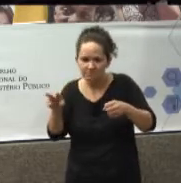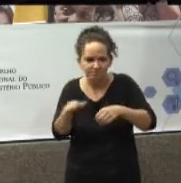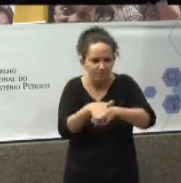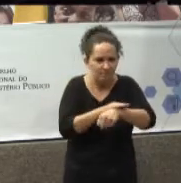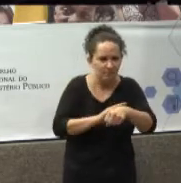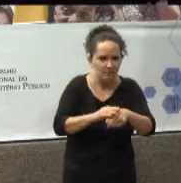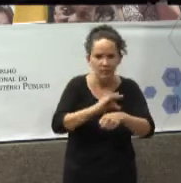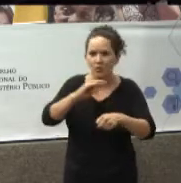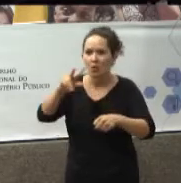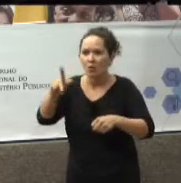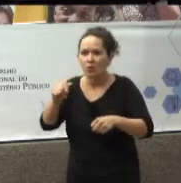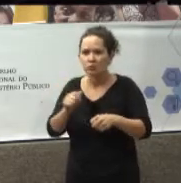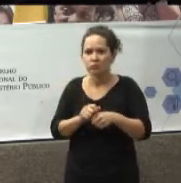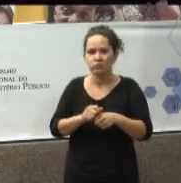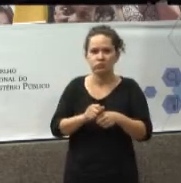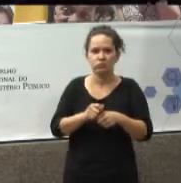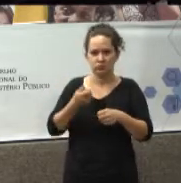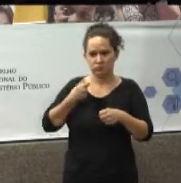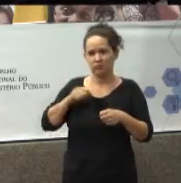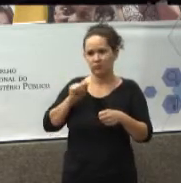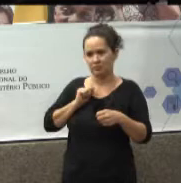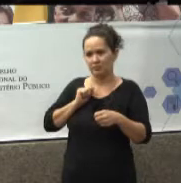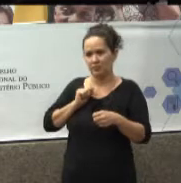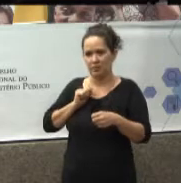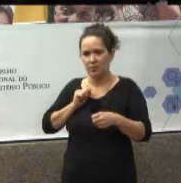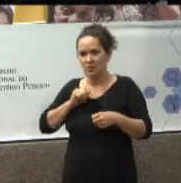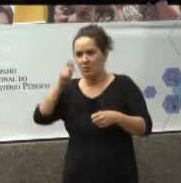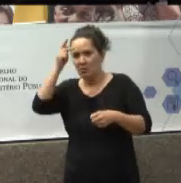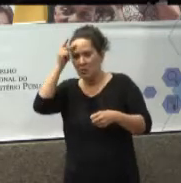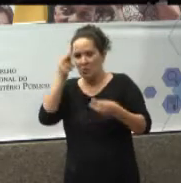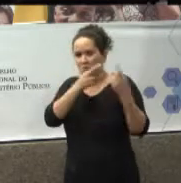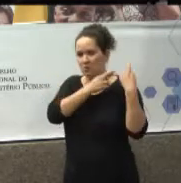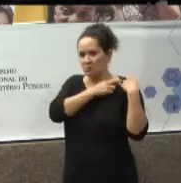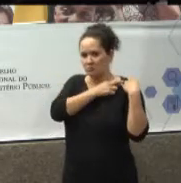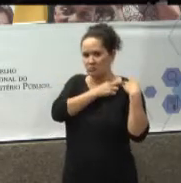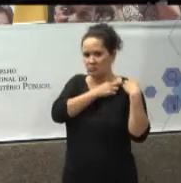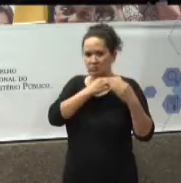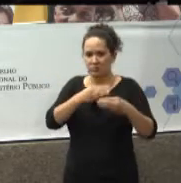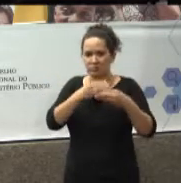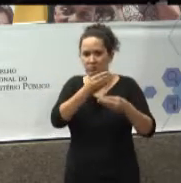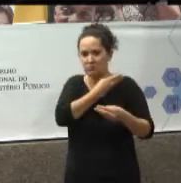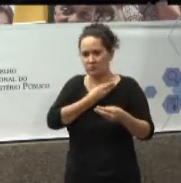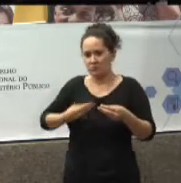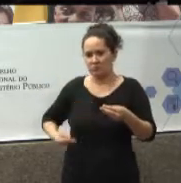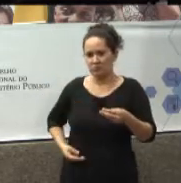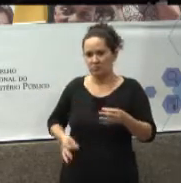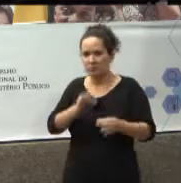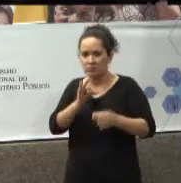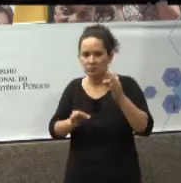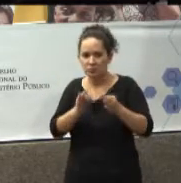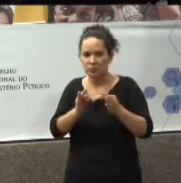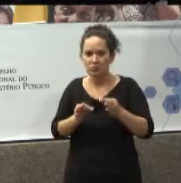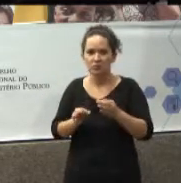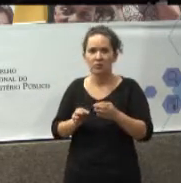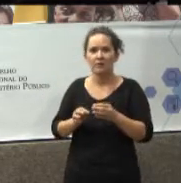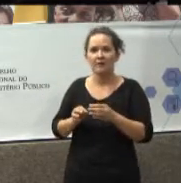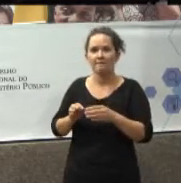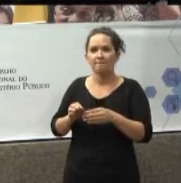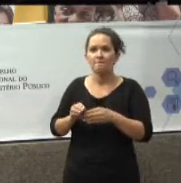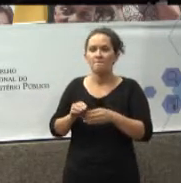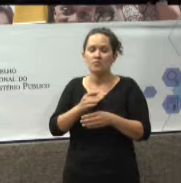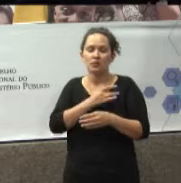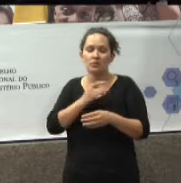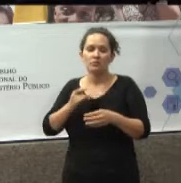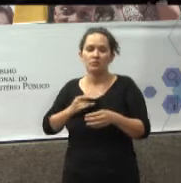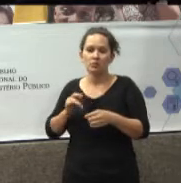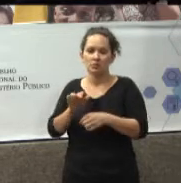por todos os atores seja pessoal do ministério público pessoal do judiciário todos que e pelo comitê de saúde estadual aqui outros